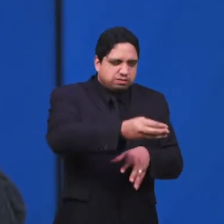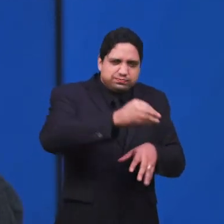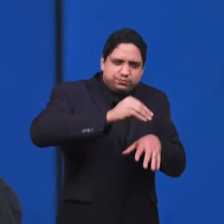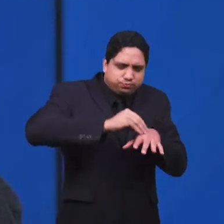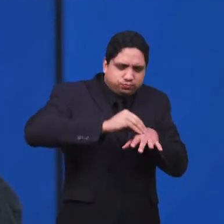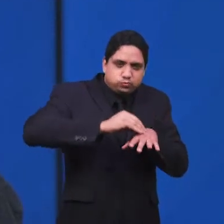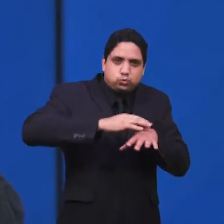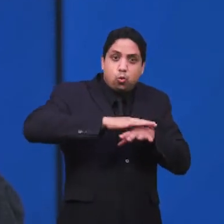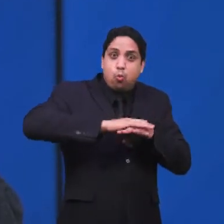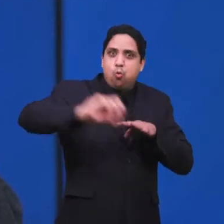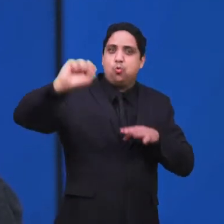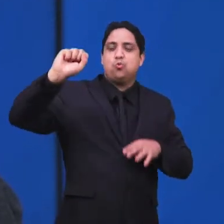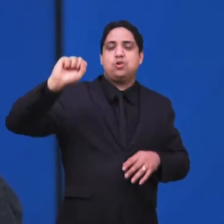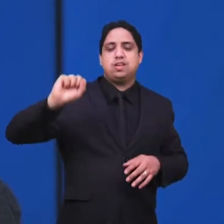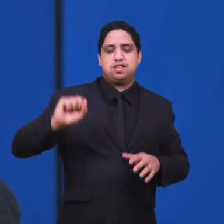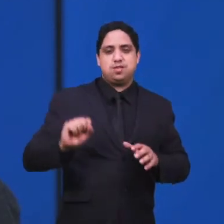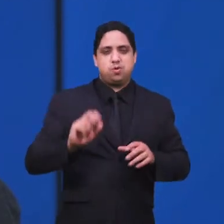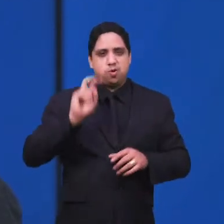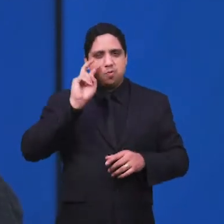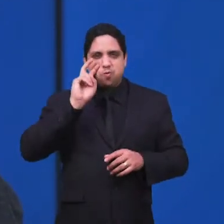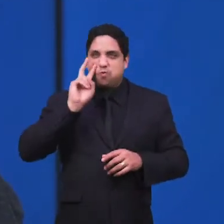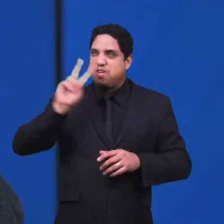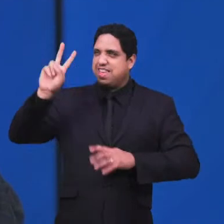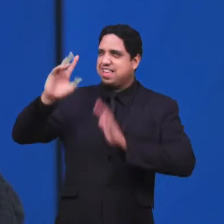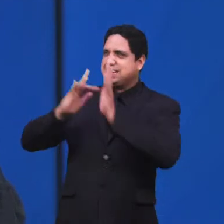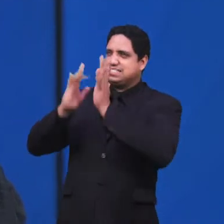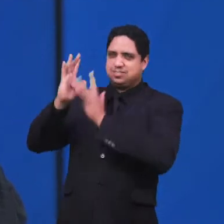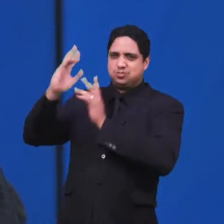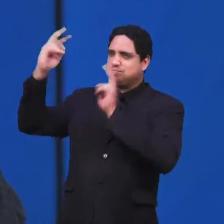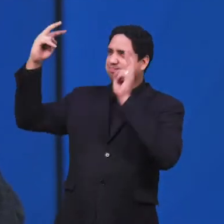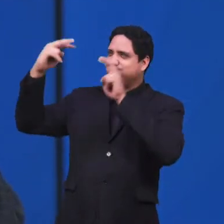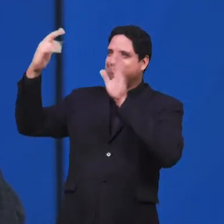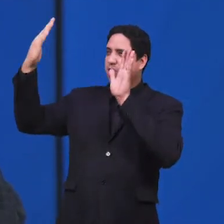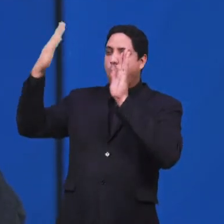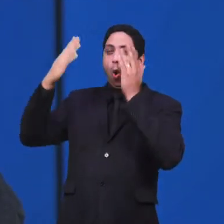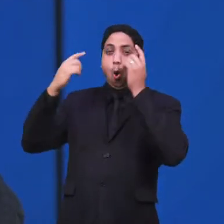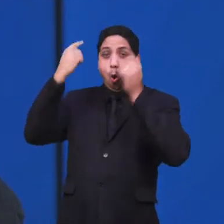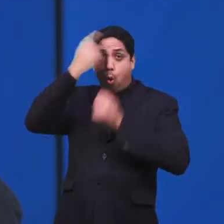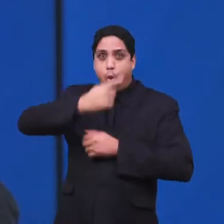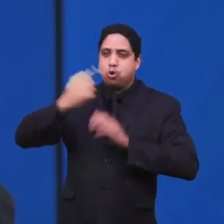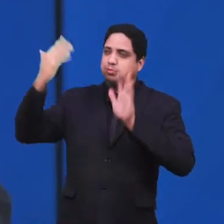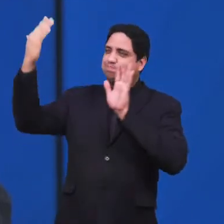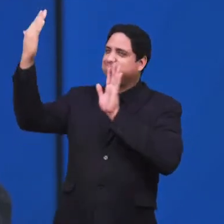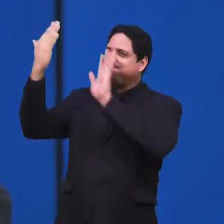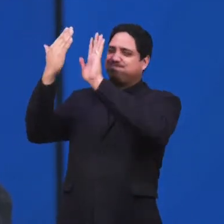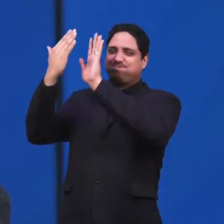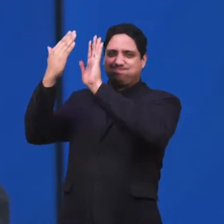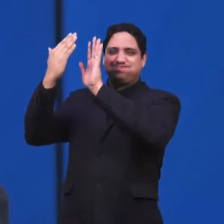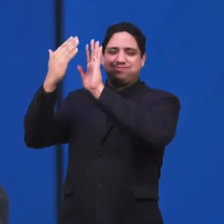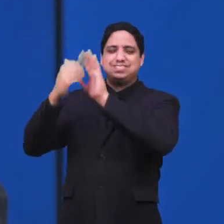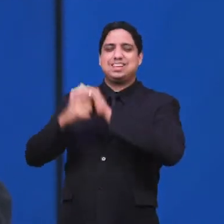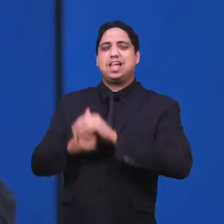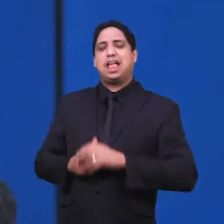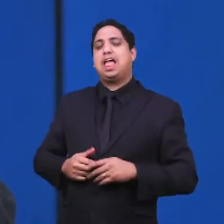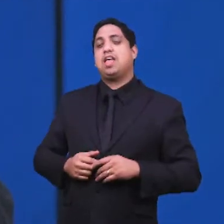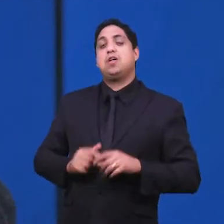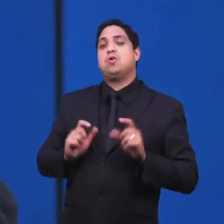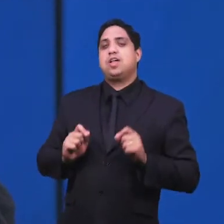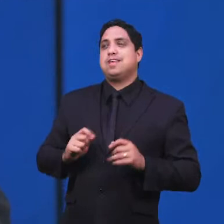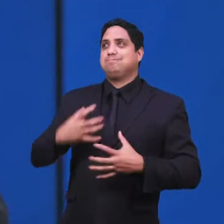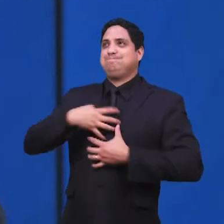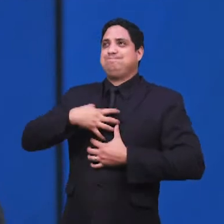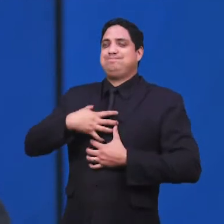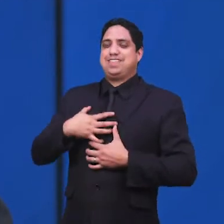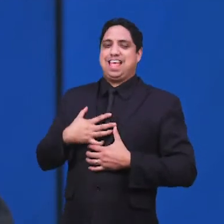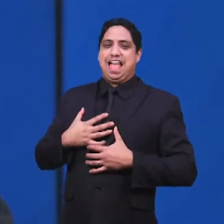olhamos para o Senhor Jesus, a sua face, o seu rosto, as suas faces, né, como o texto diz, isso realmente traz